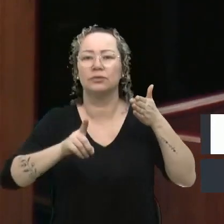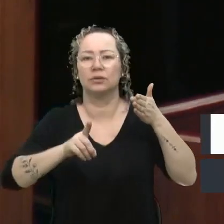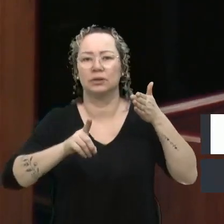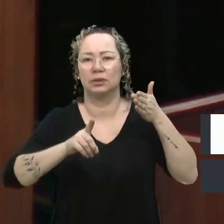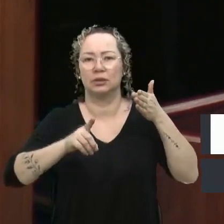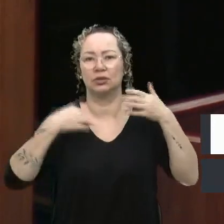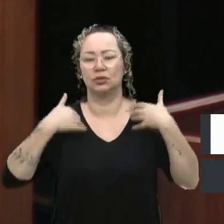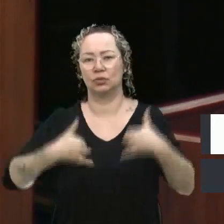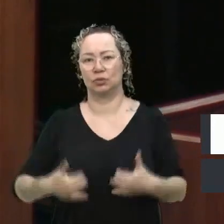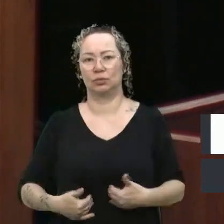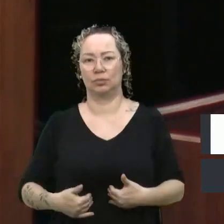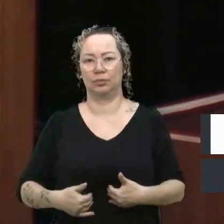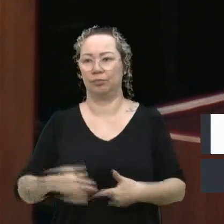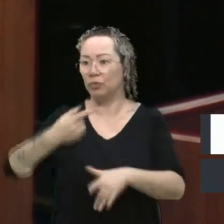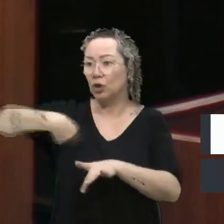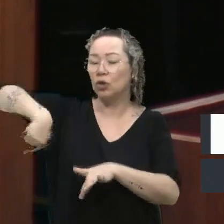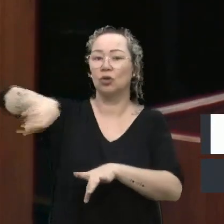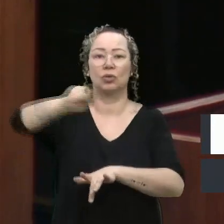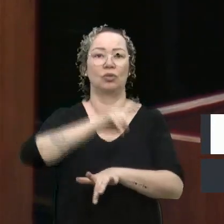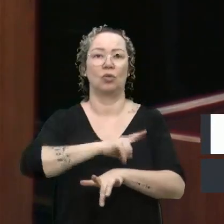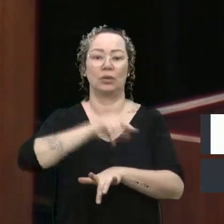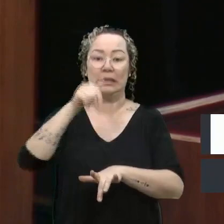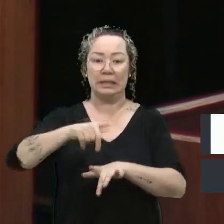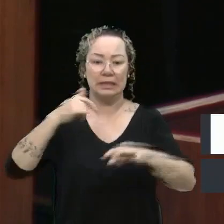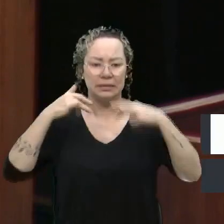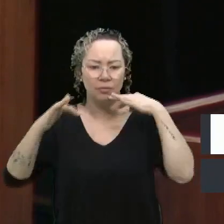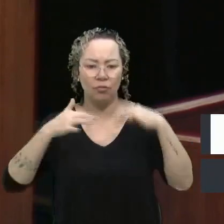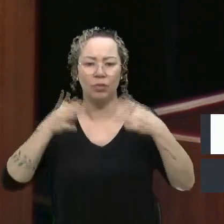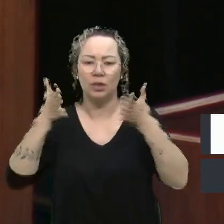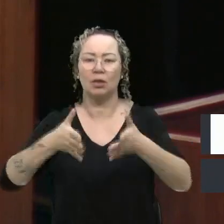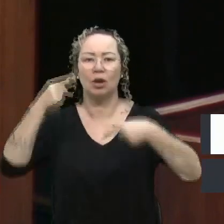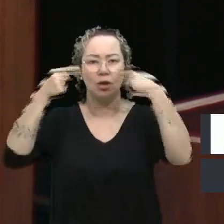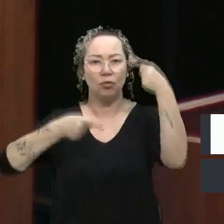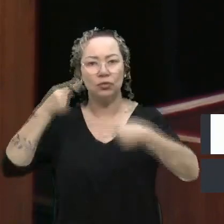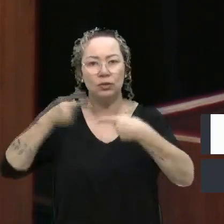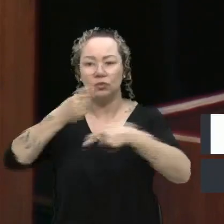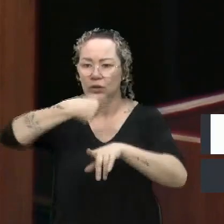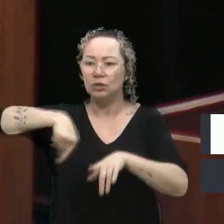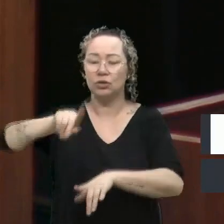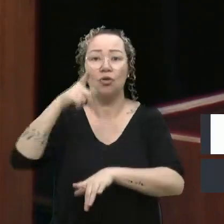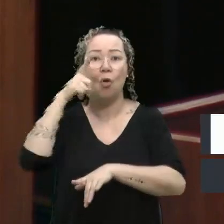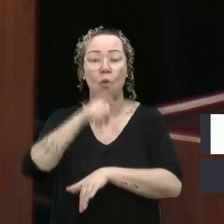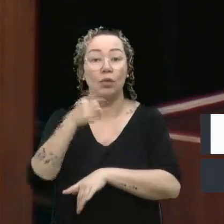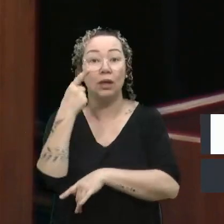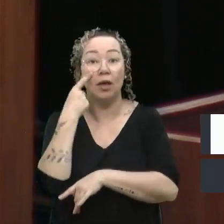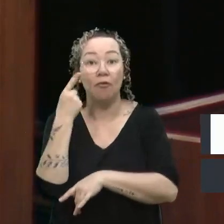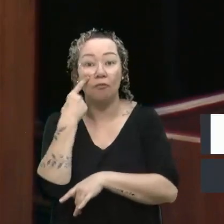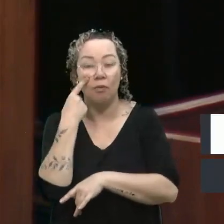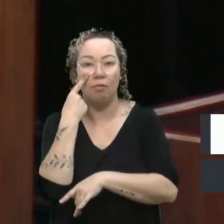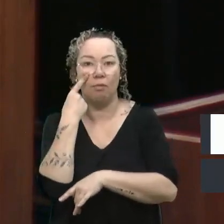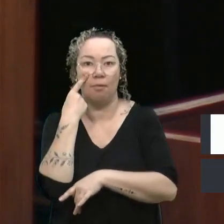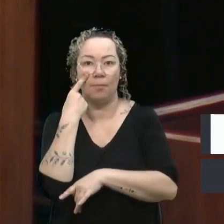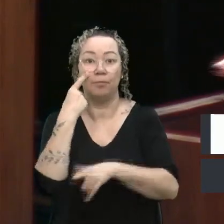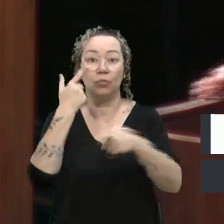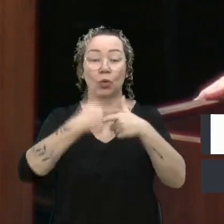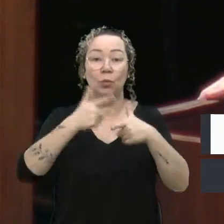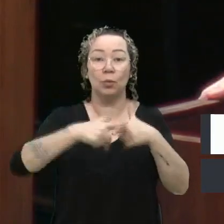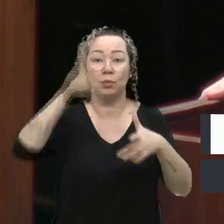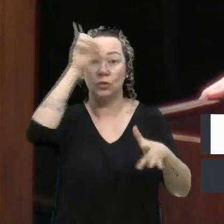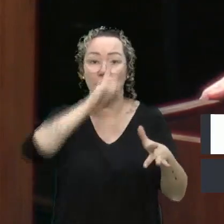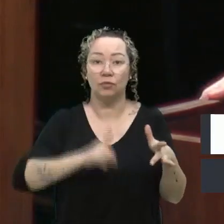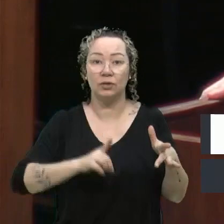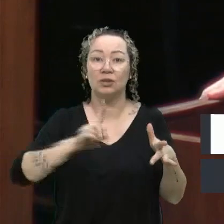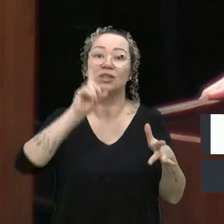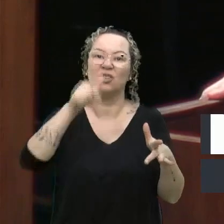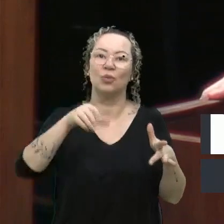a partir deste movimento, dessa discussão, a gente consiga ver que o problema do deficiente não é só